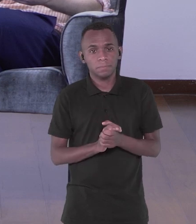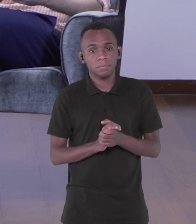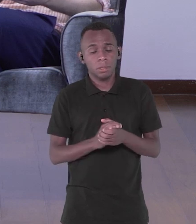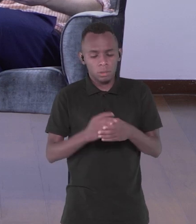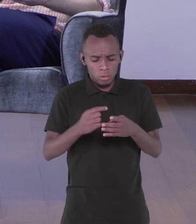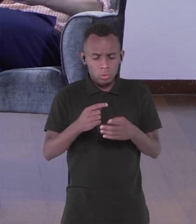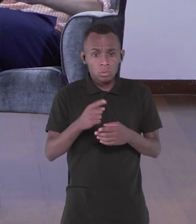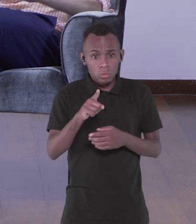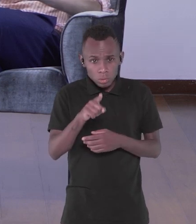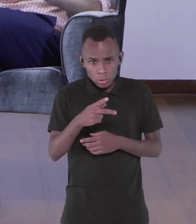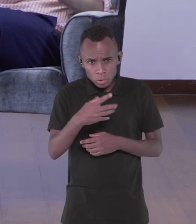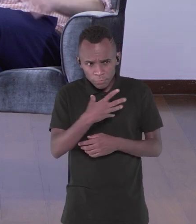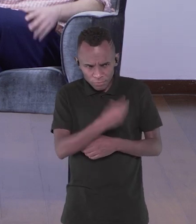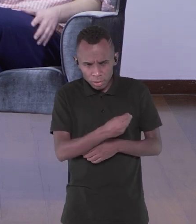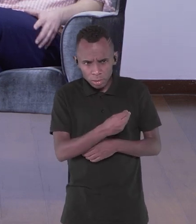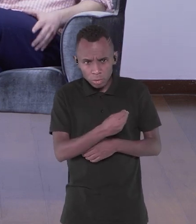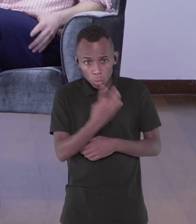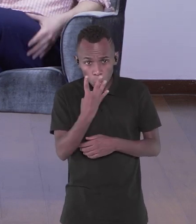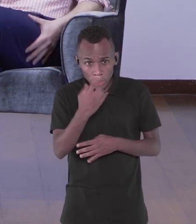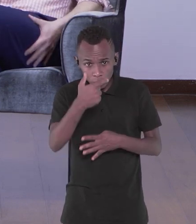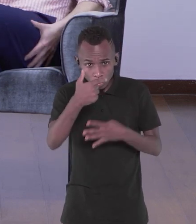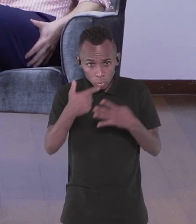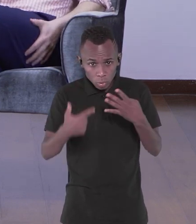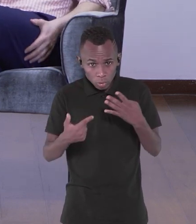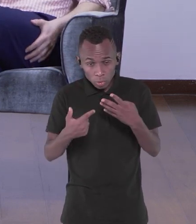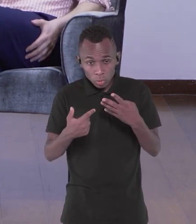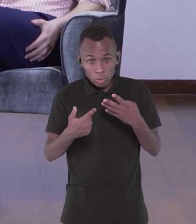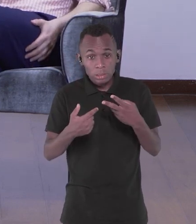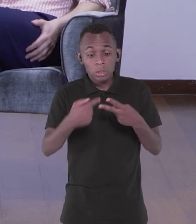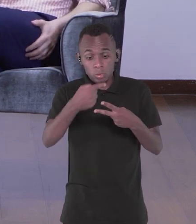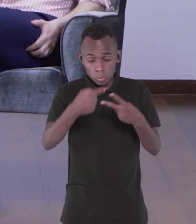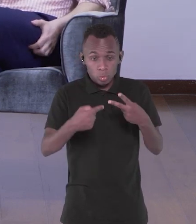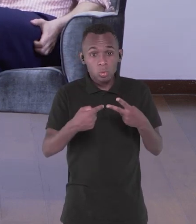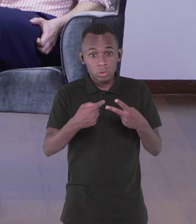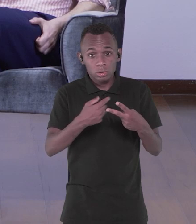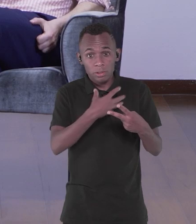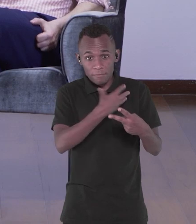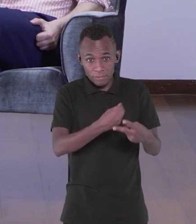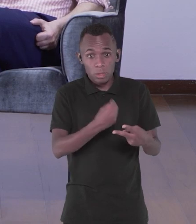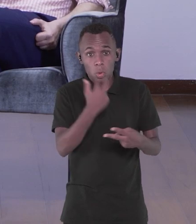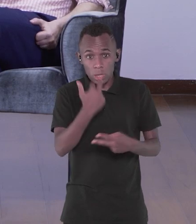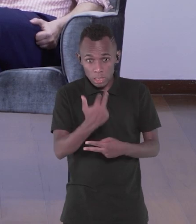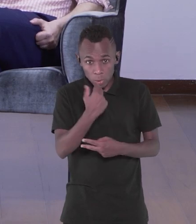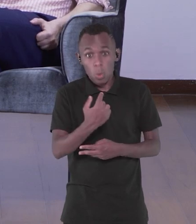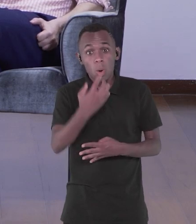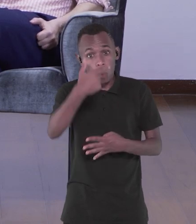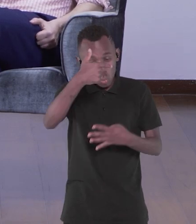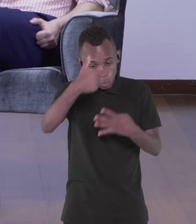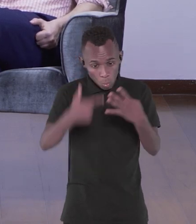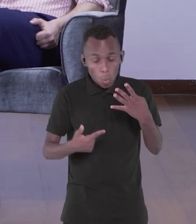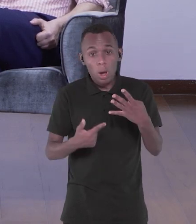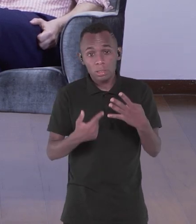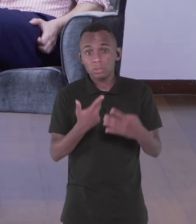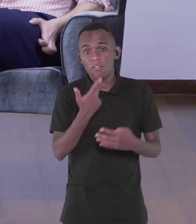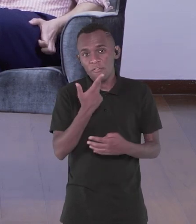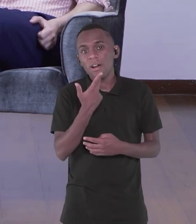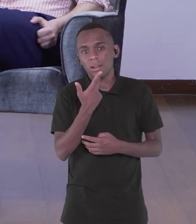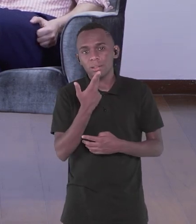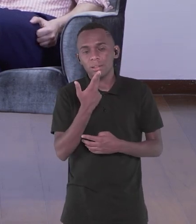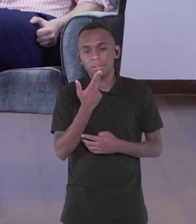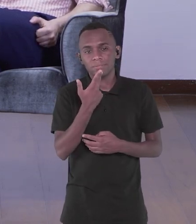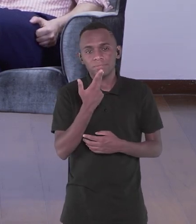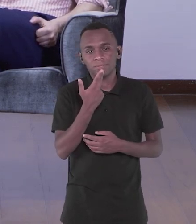meninos falam 4 línguas também? Meus 2 filhos falam 4 línguas, mas eles... Por isso que eu